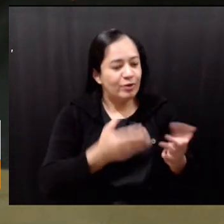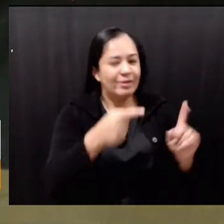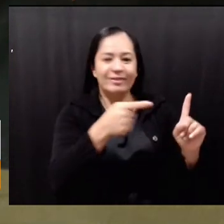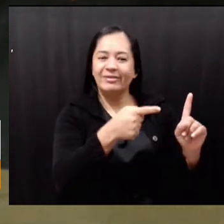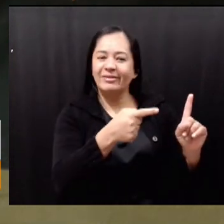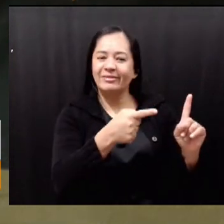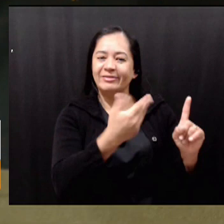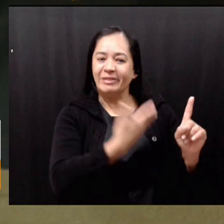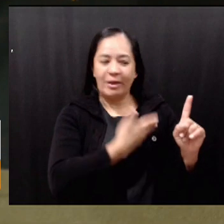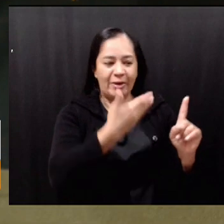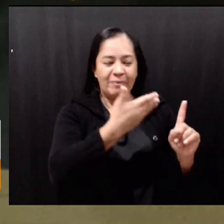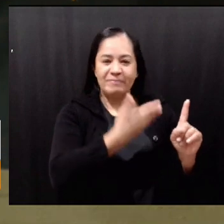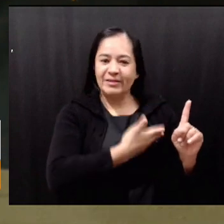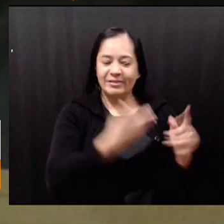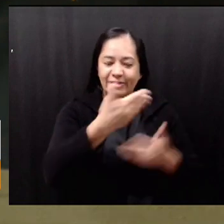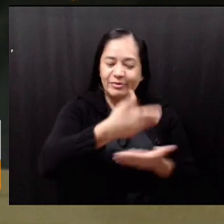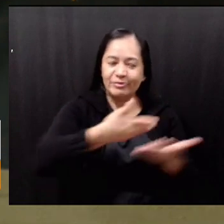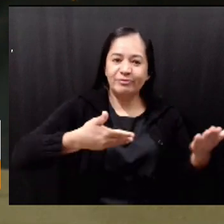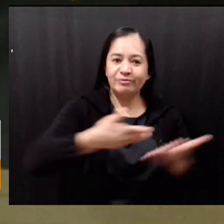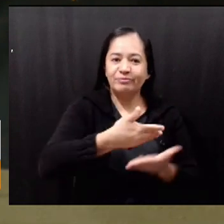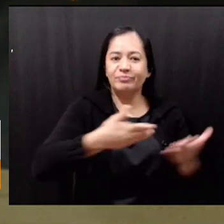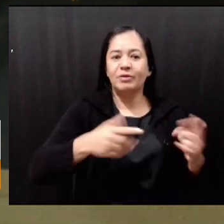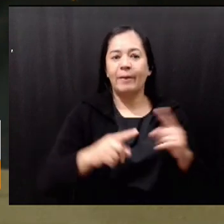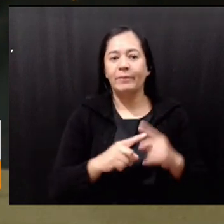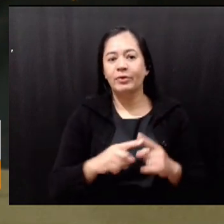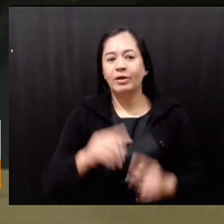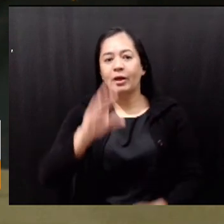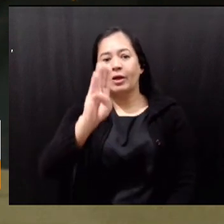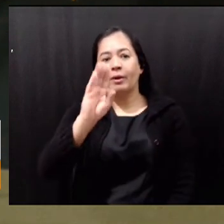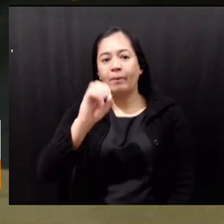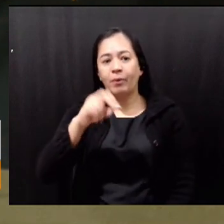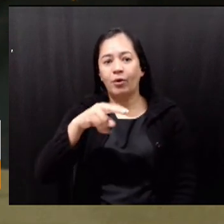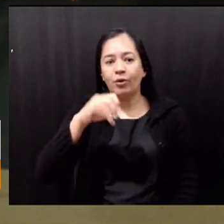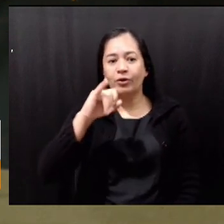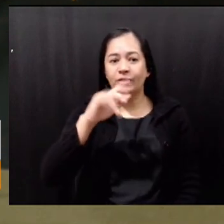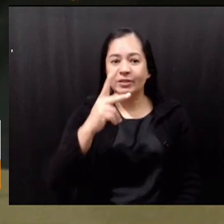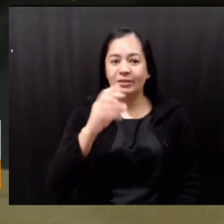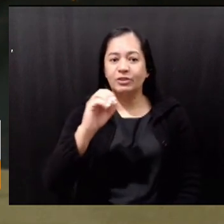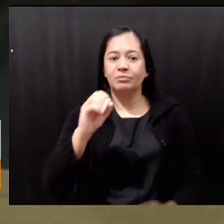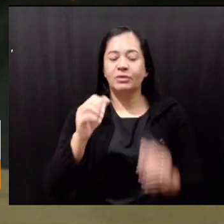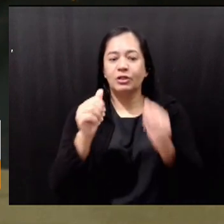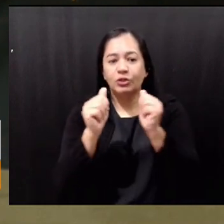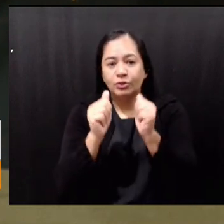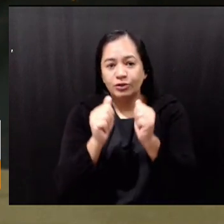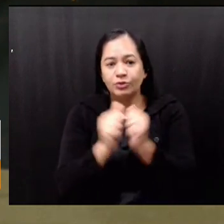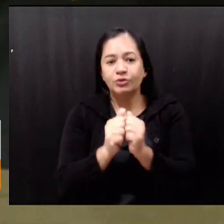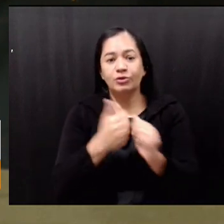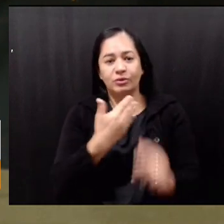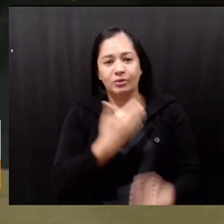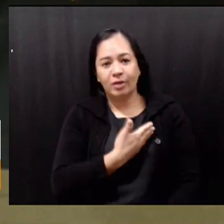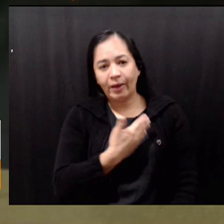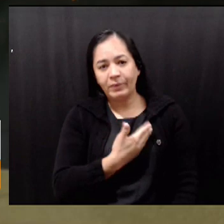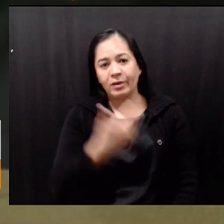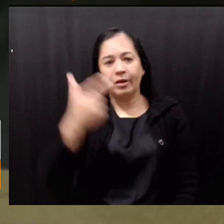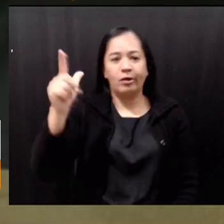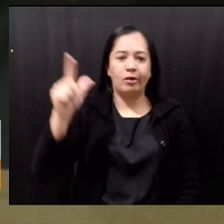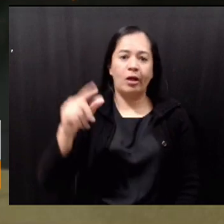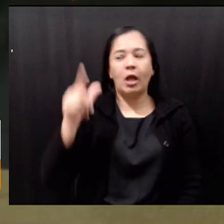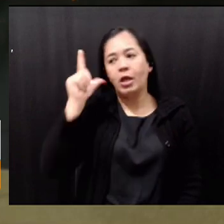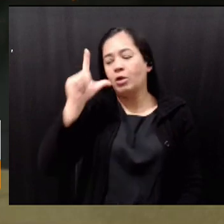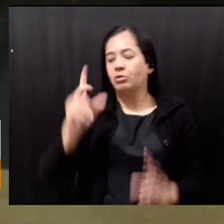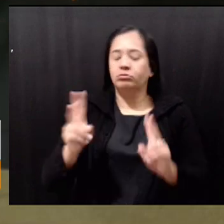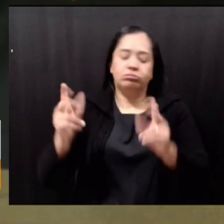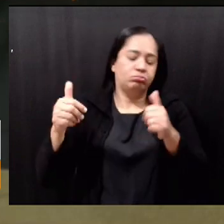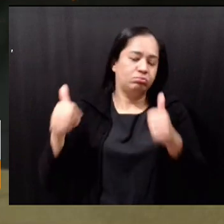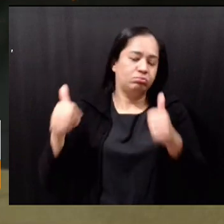sem contar que Boninho, todo mundo sabe que abdicou do trabalho para poder ficar ao lado da amiga. É uma outra questão. Ele consegue se manter, ele tem lá o